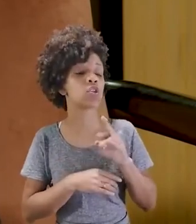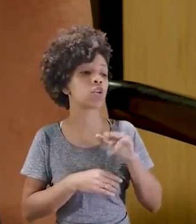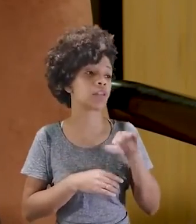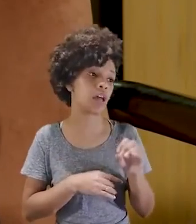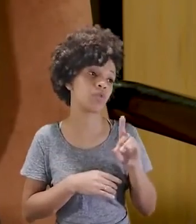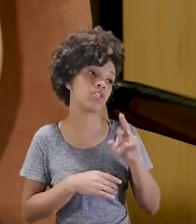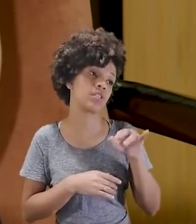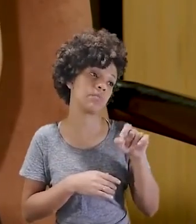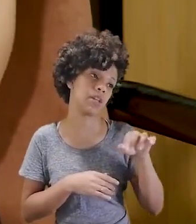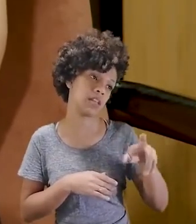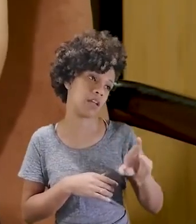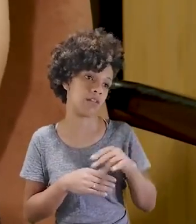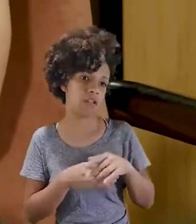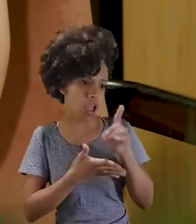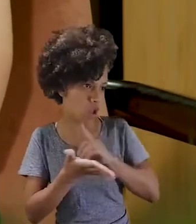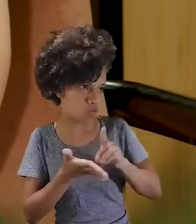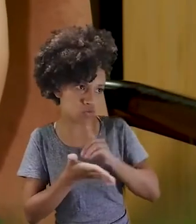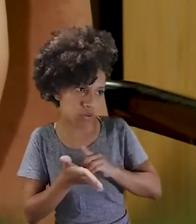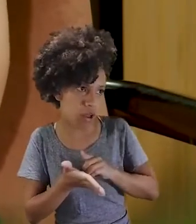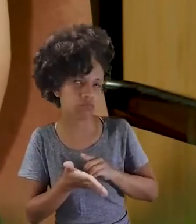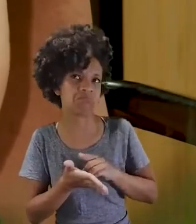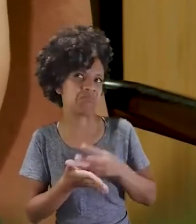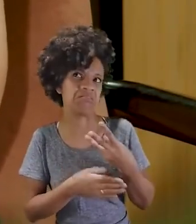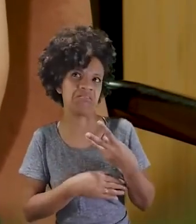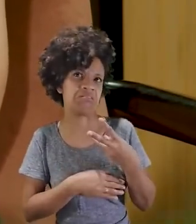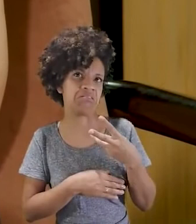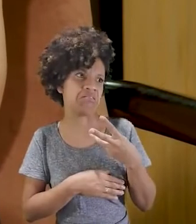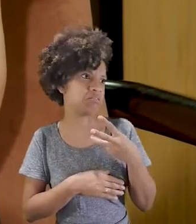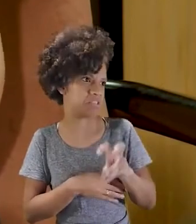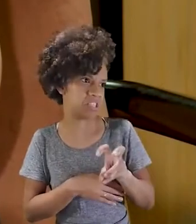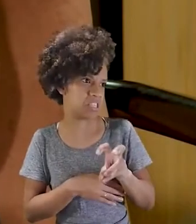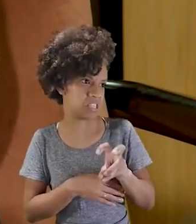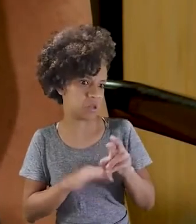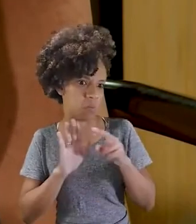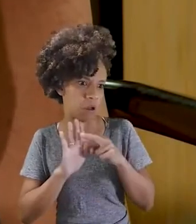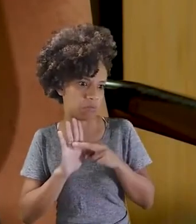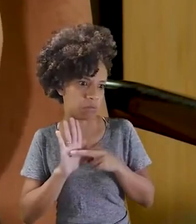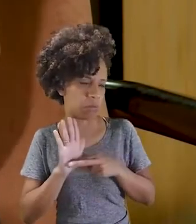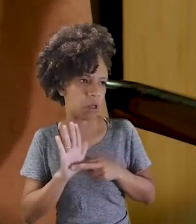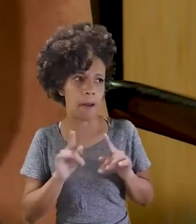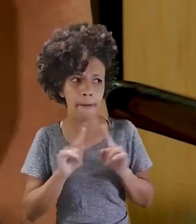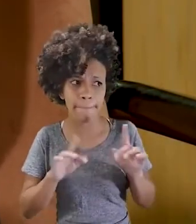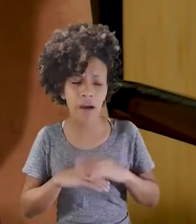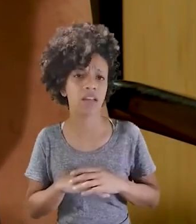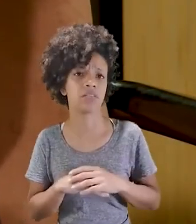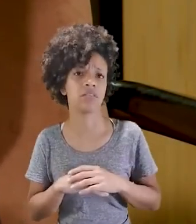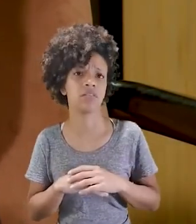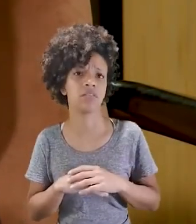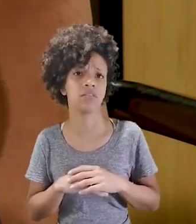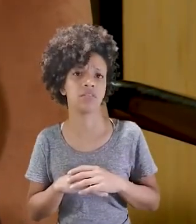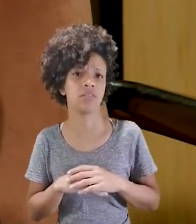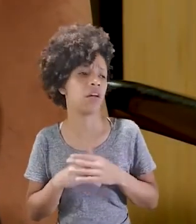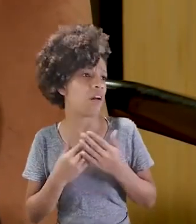chama dicionário disciplinar que é um dicionário Então deve ter um tem uns 35 itens que só que ele